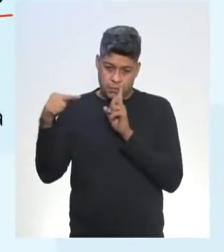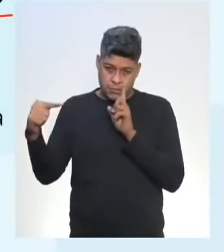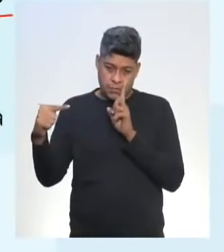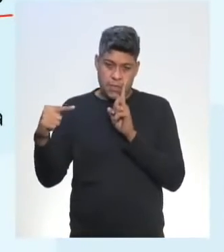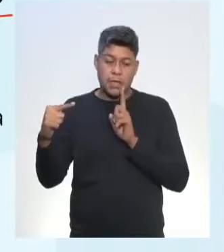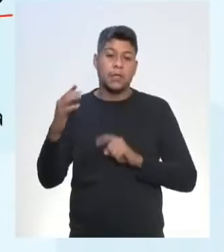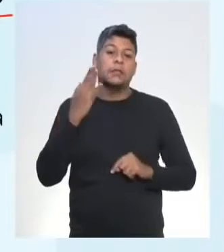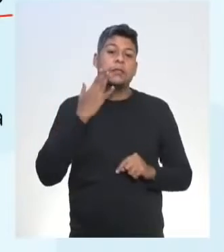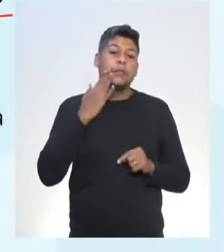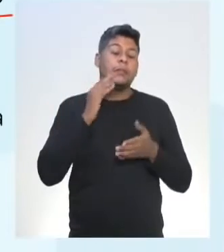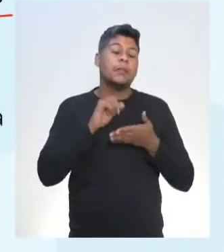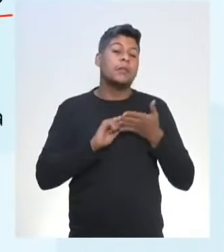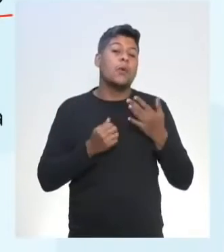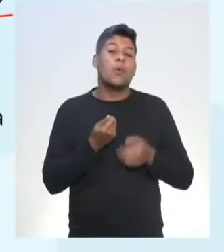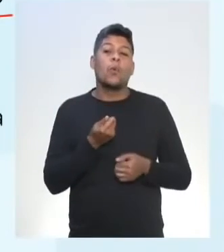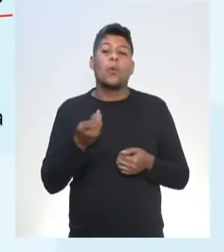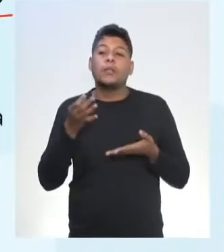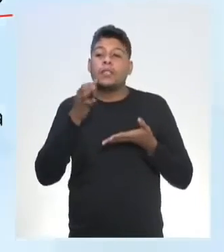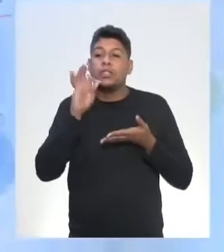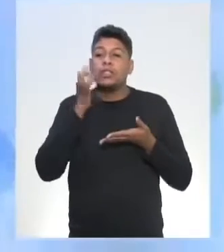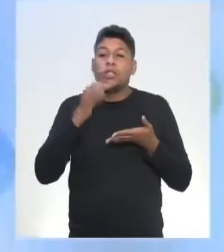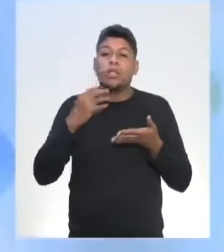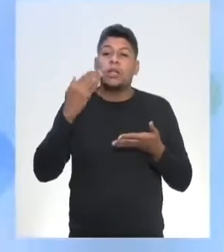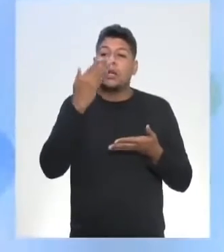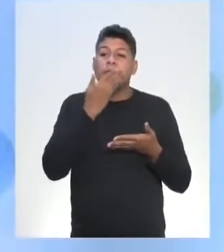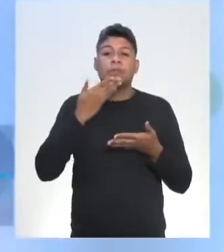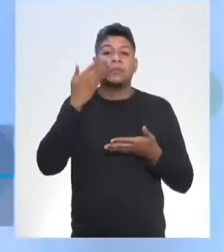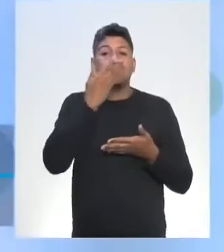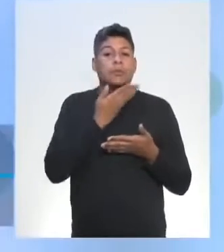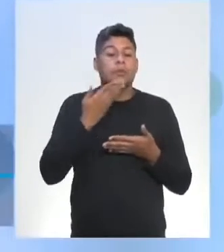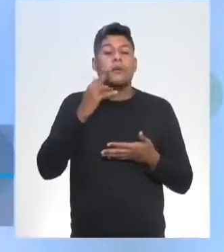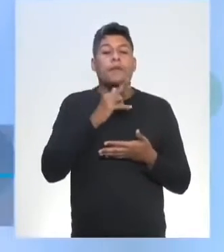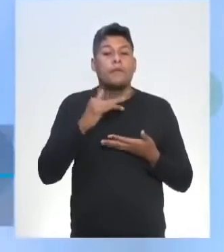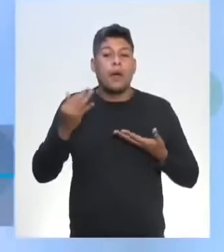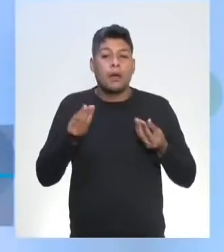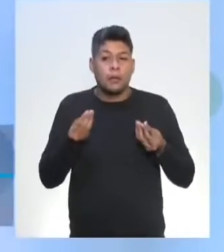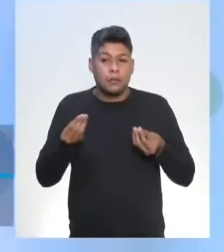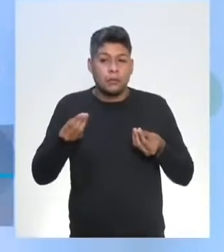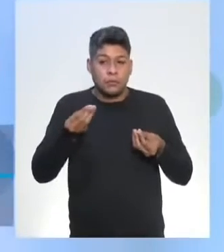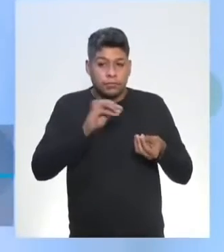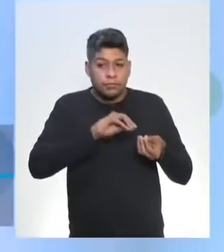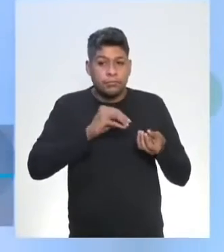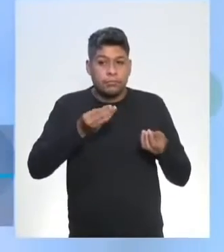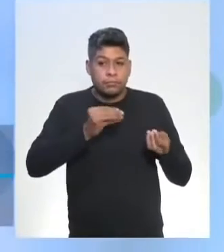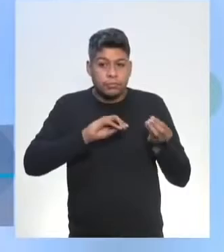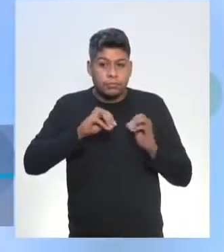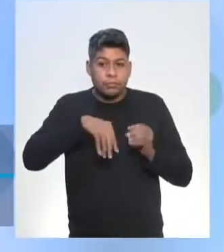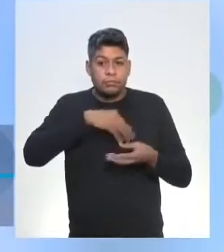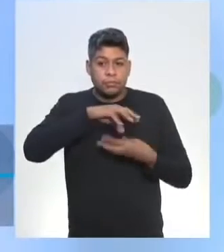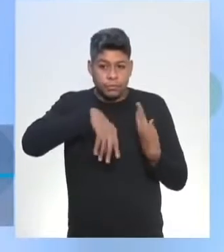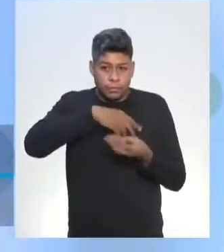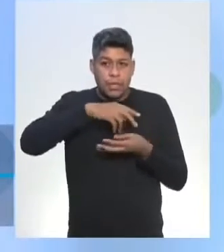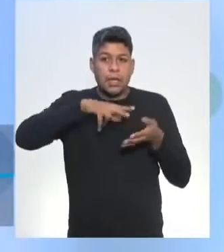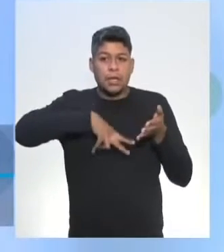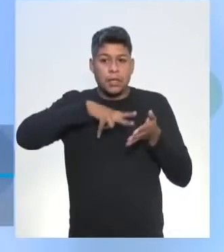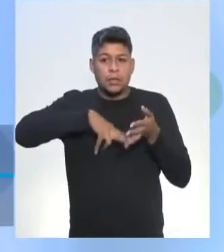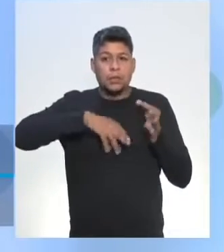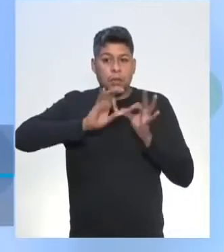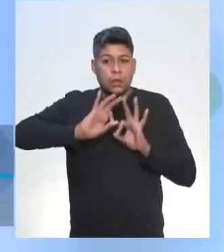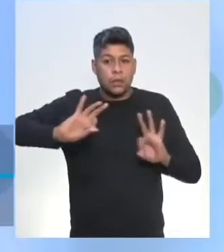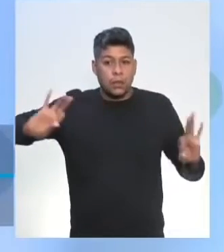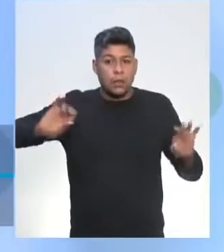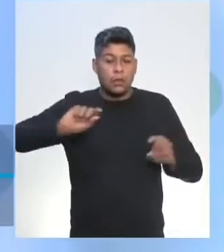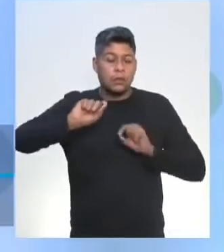que proponho Exatamente isso na quantas xícaras de Açúcar a você vai colocar nisso né então tem que fazer a leitura correta